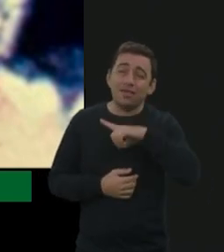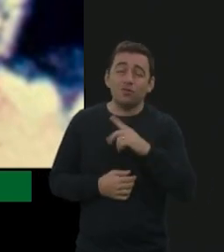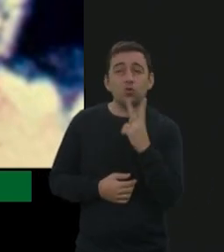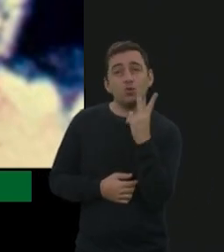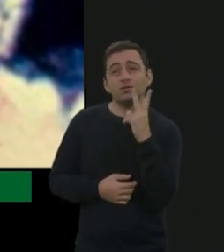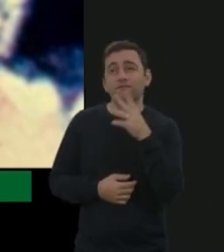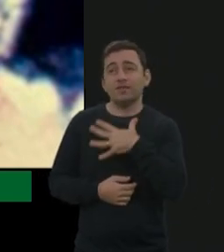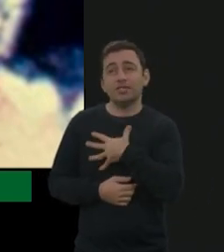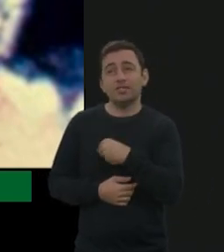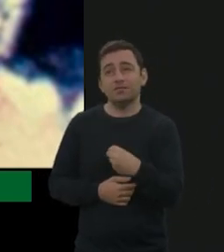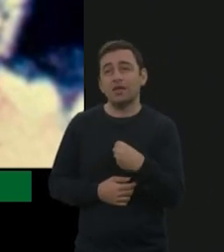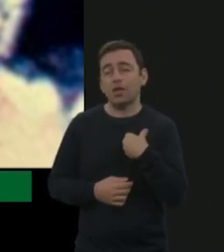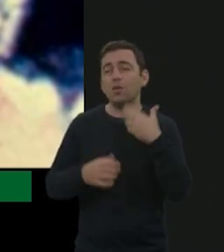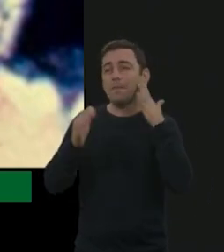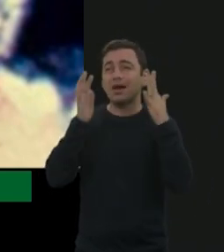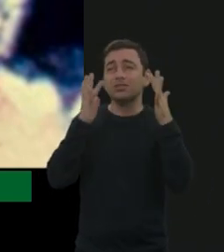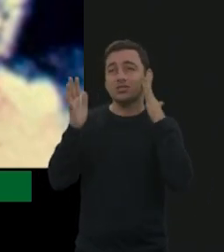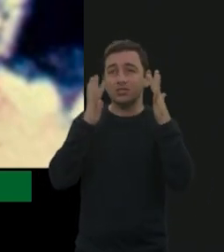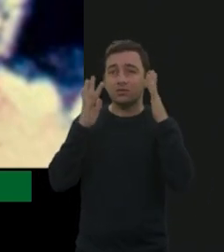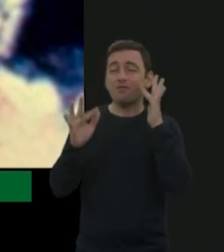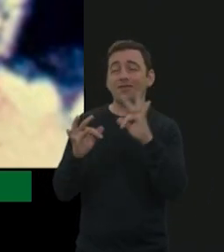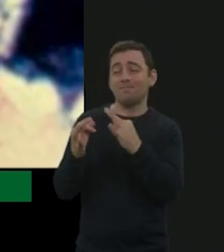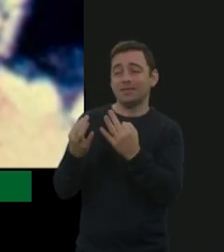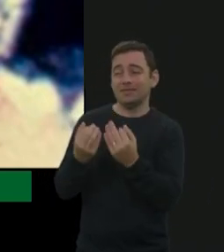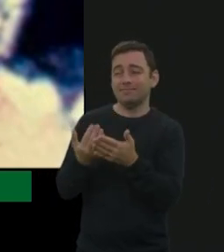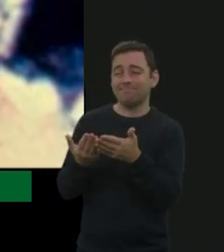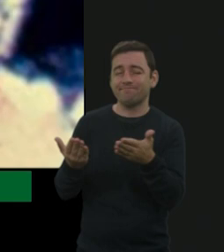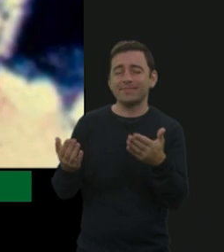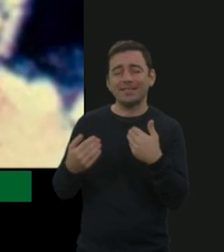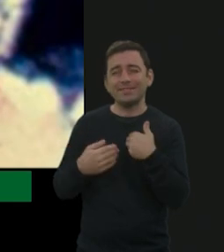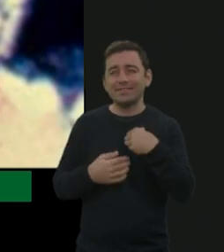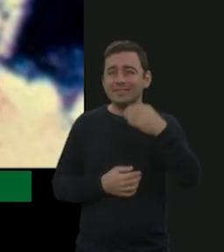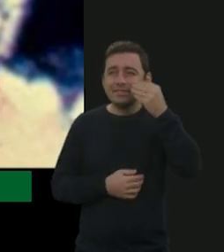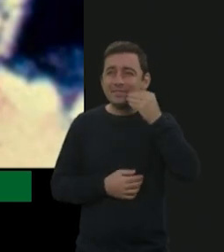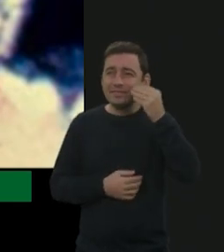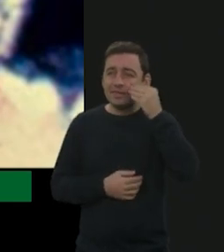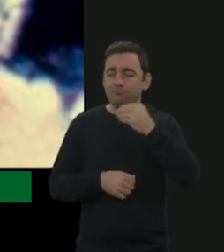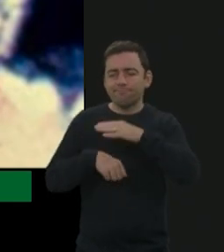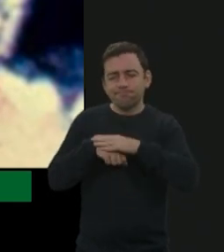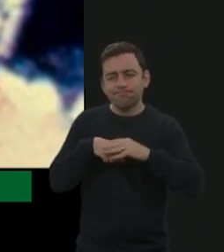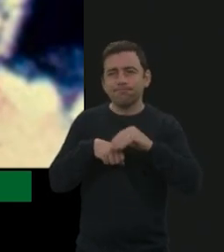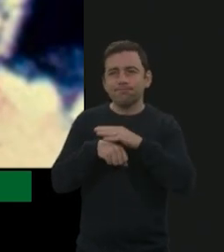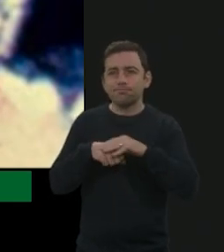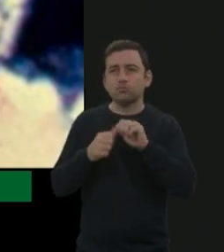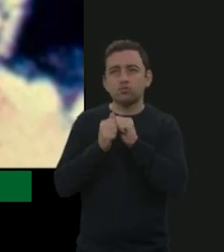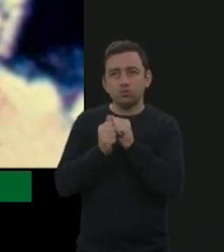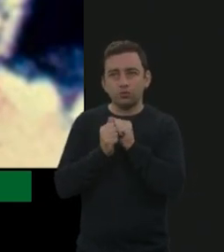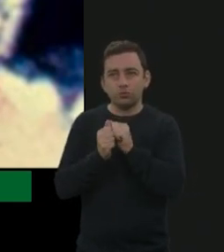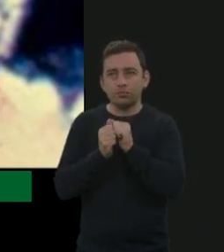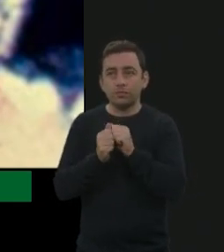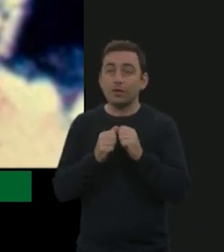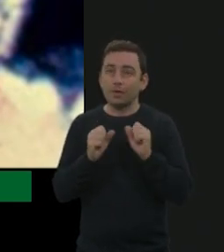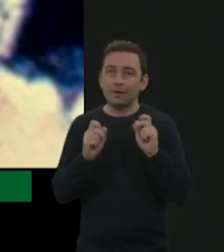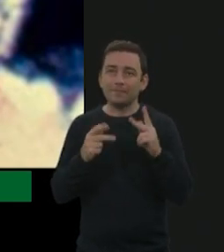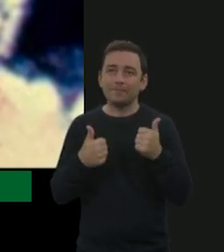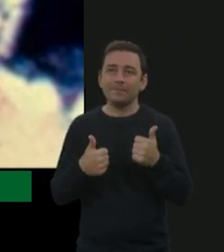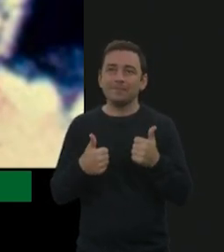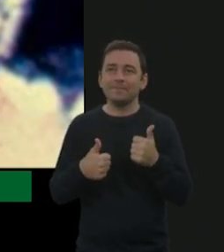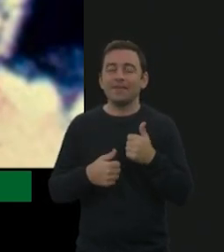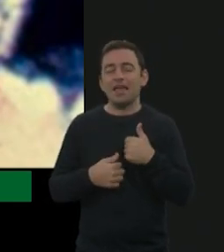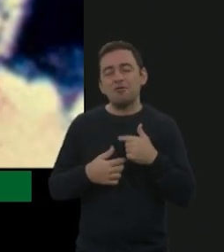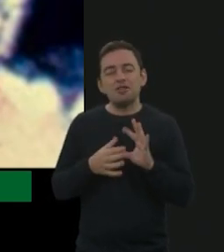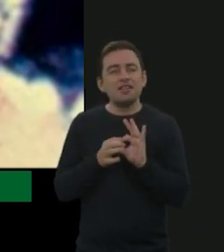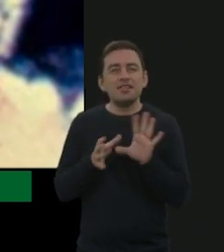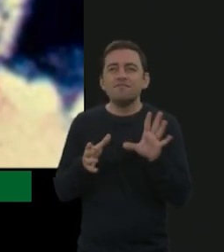e imagino o sofrimento que os pais passam, e eu sempre tento confortá-los e passar por isso junto. Tá bom? Estou à disposição para